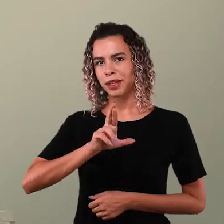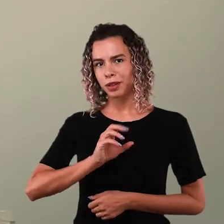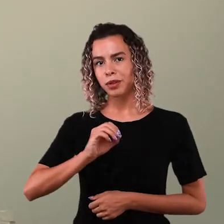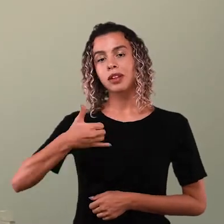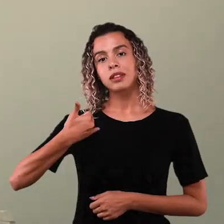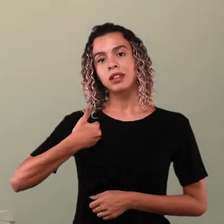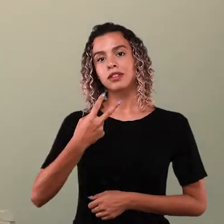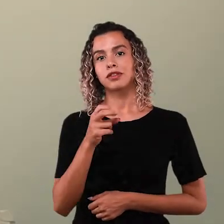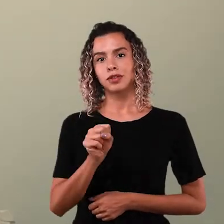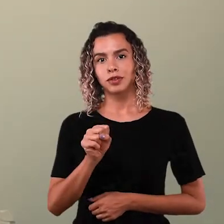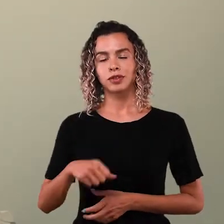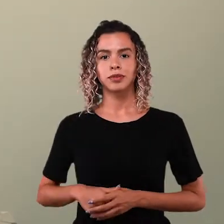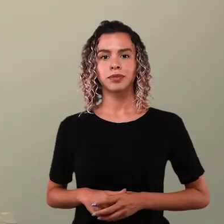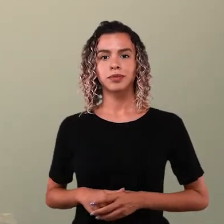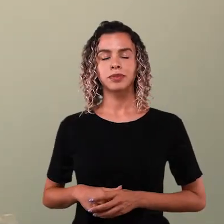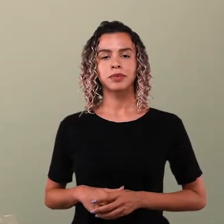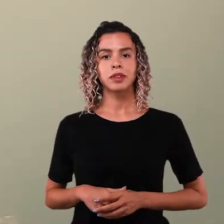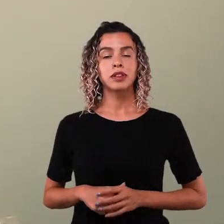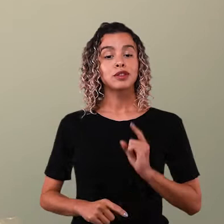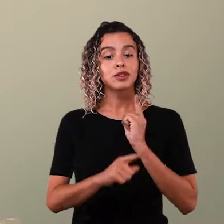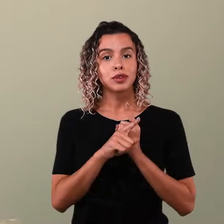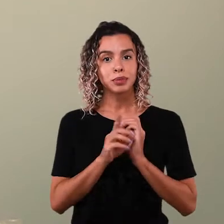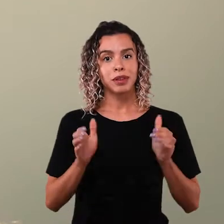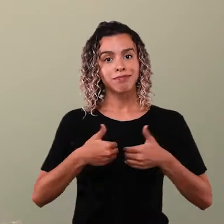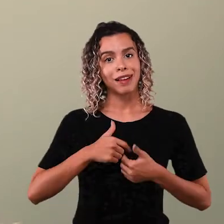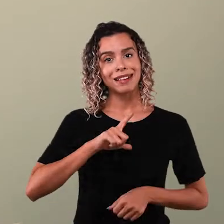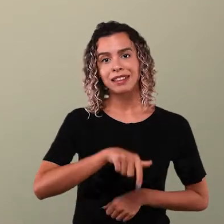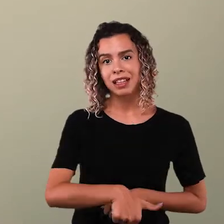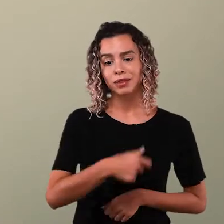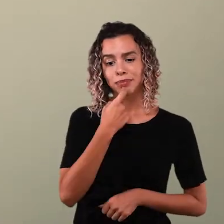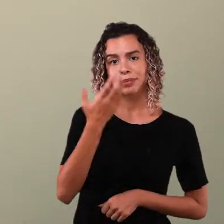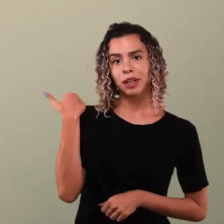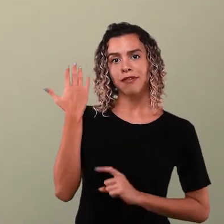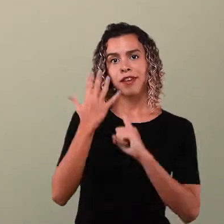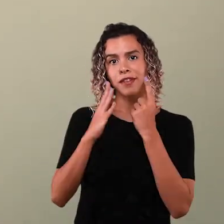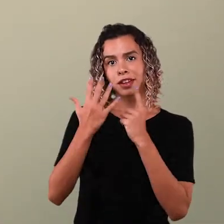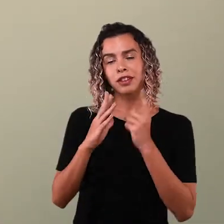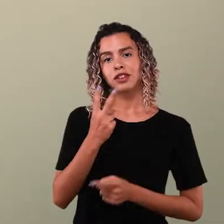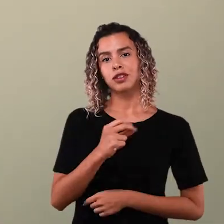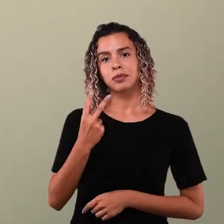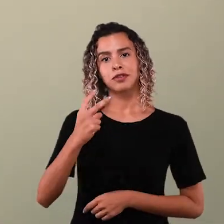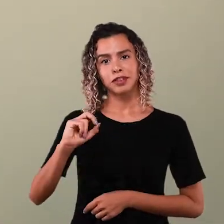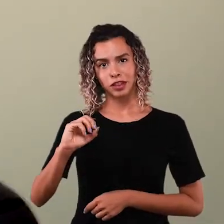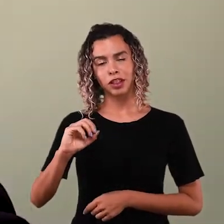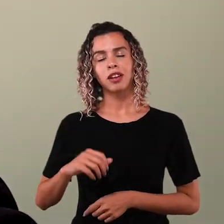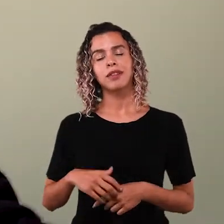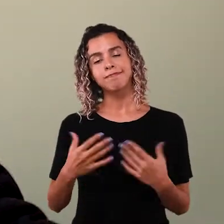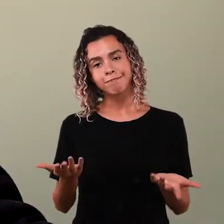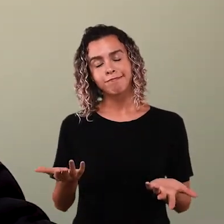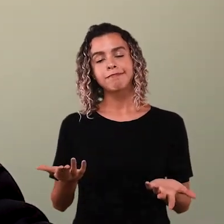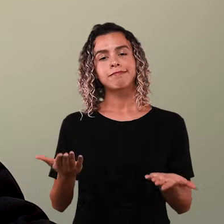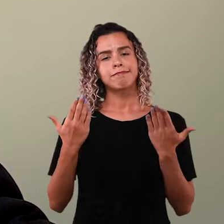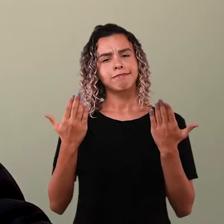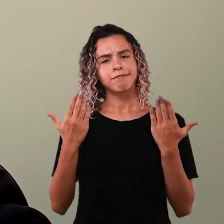tenho 28 anos. É o rapaz de óculos. Tive o diagnóstico tardio em fevereiro desse ano, fevereiro de 2020, apesar